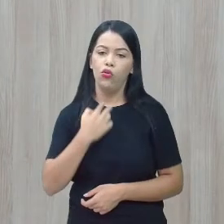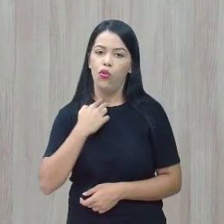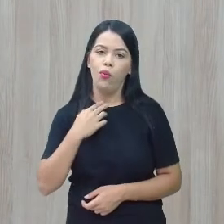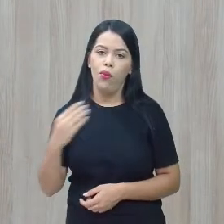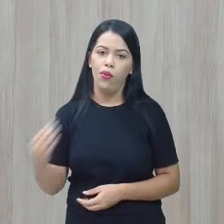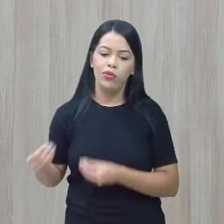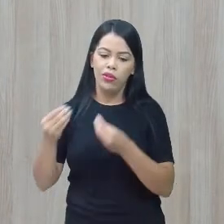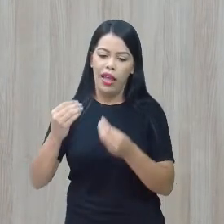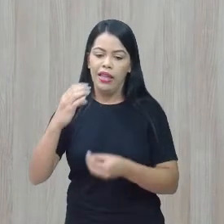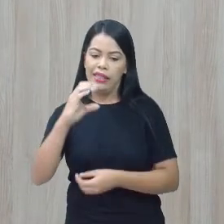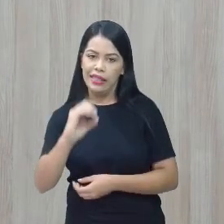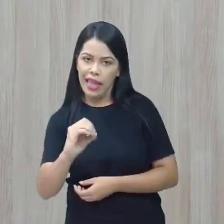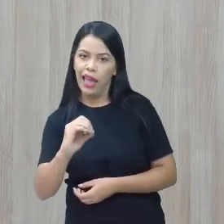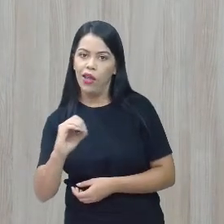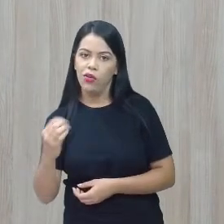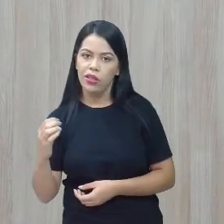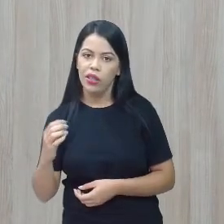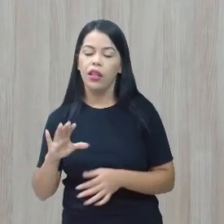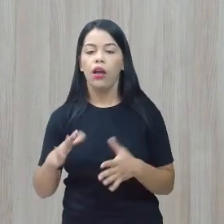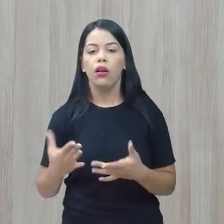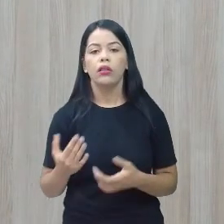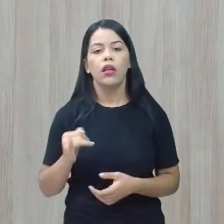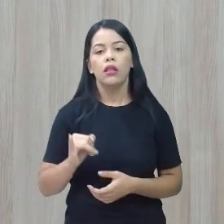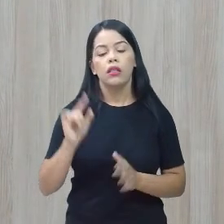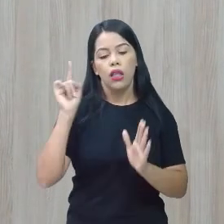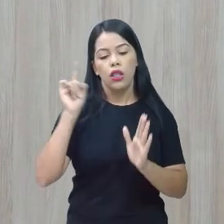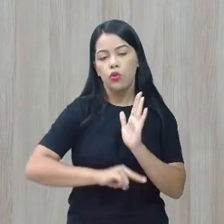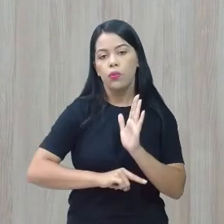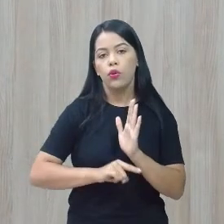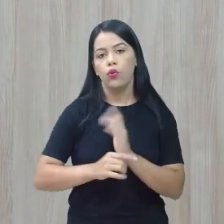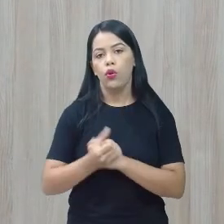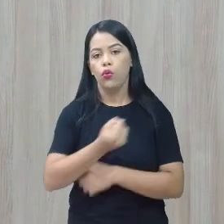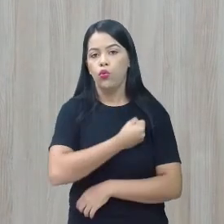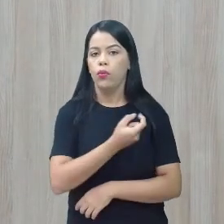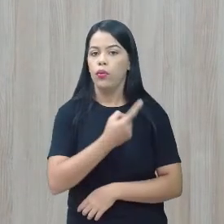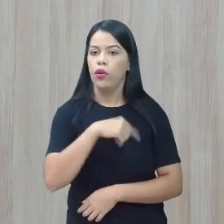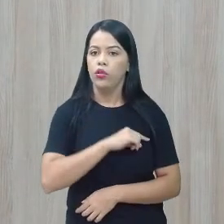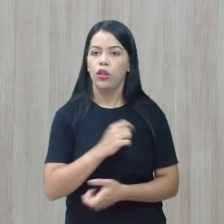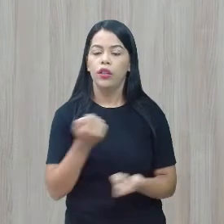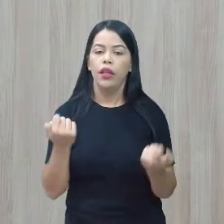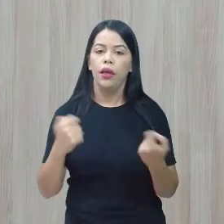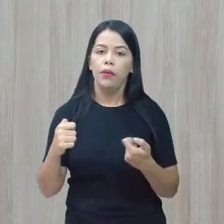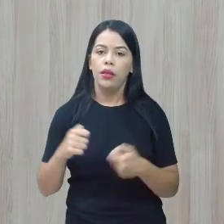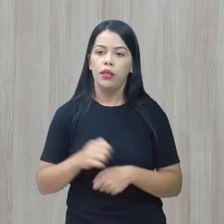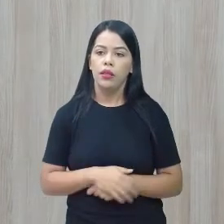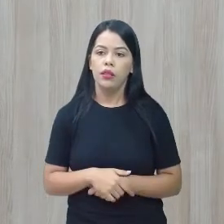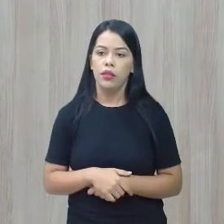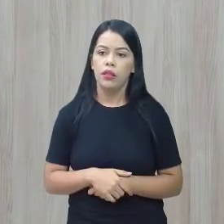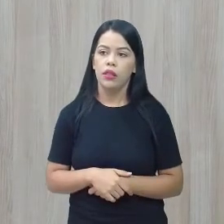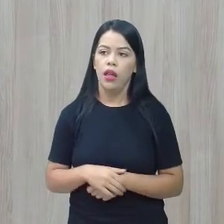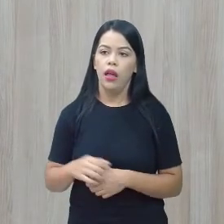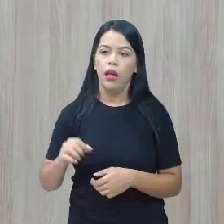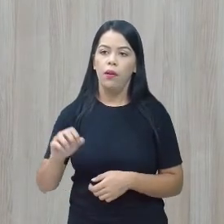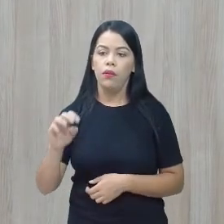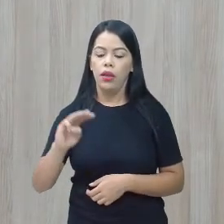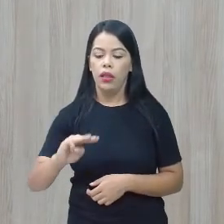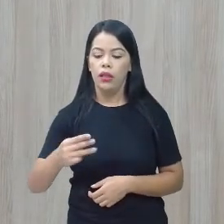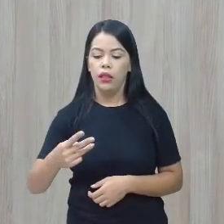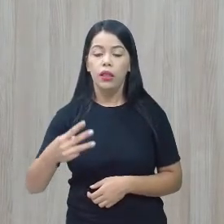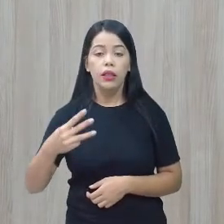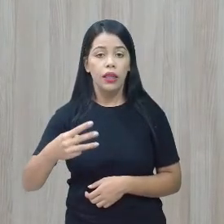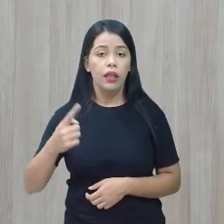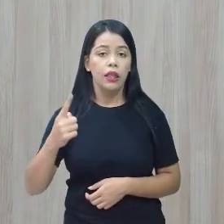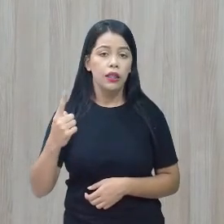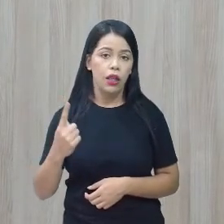né? Então, esse arredondamento, mesmo que puxasse o número para baixo, a gente ia ter que levar R$31, por exemplo, para poder efetuar